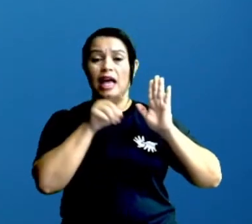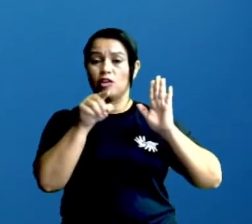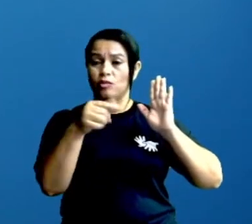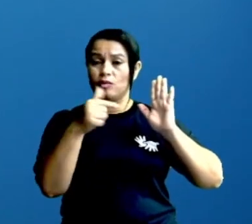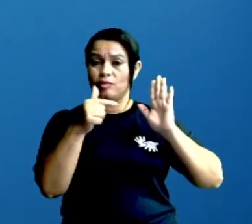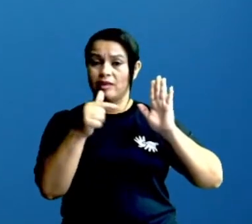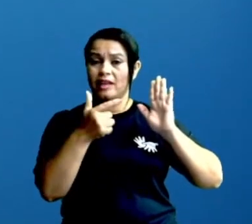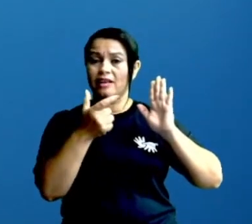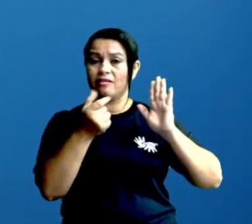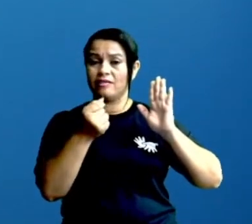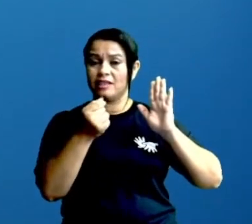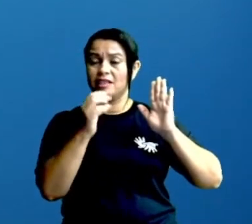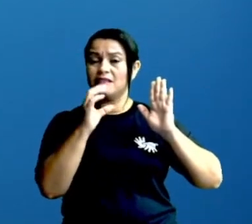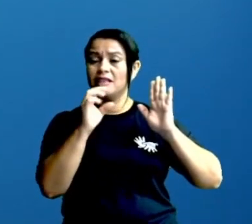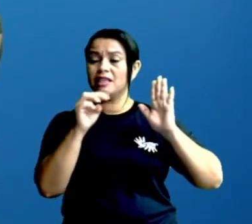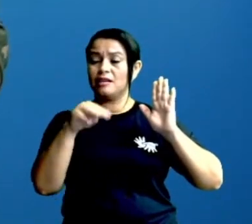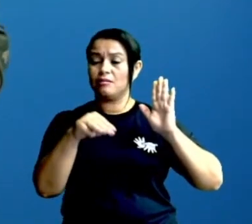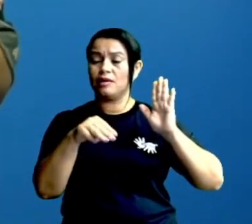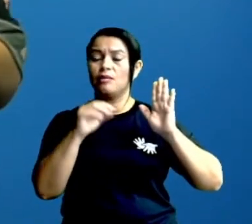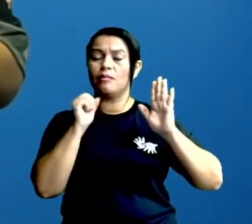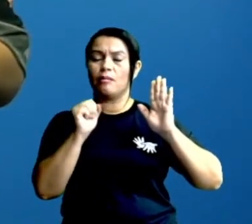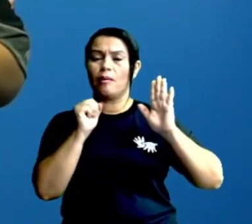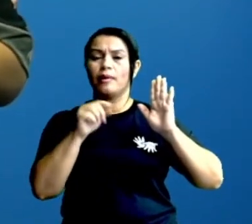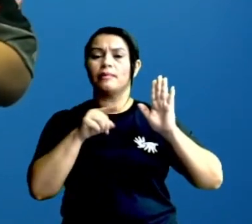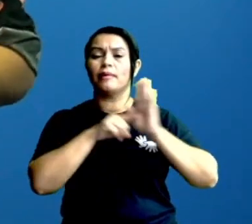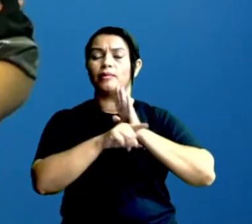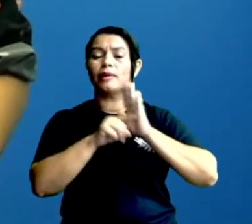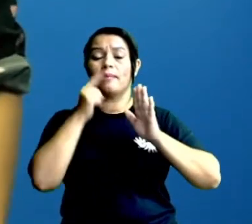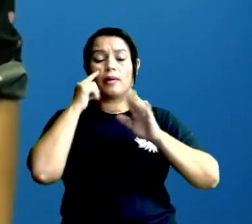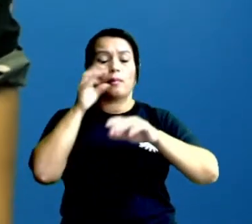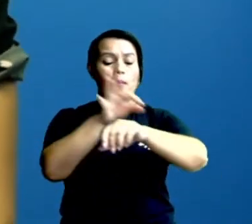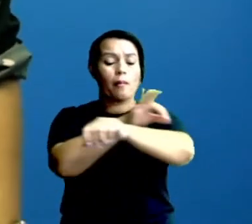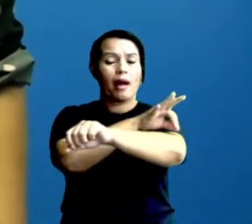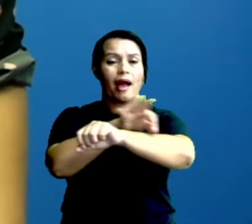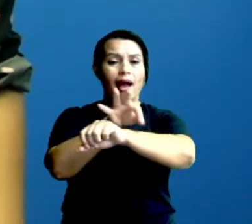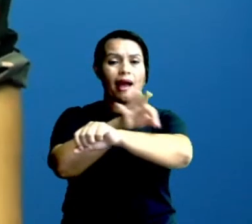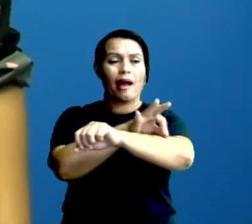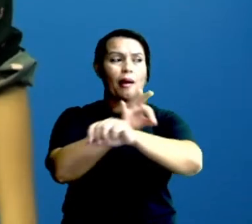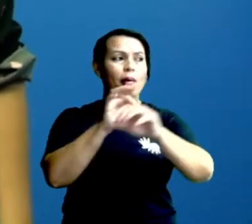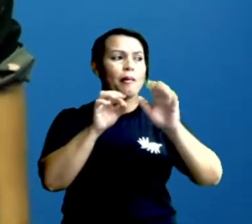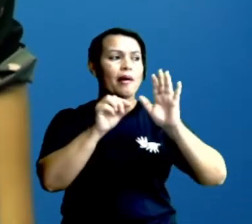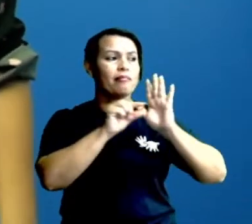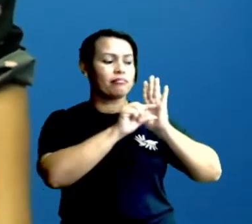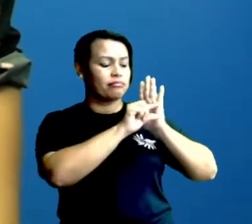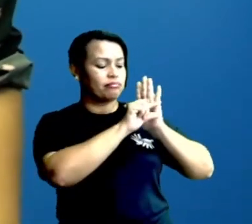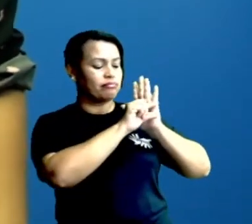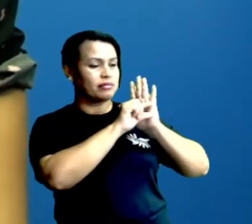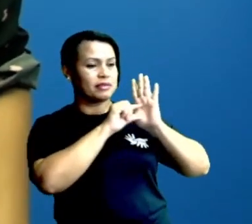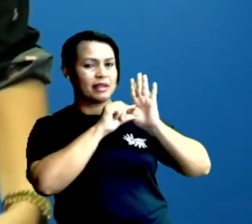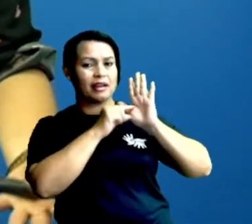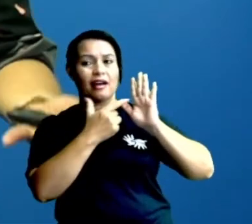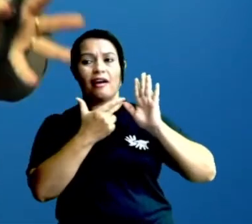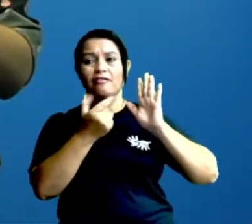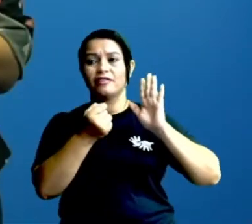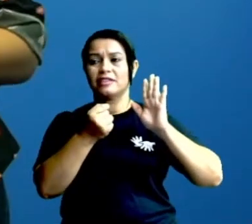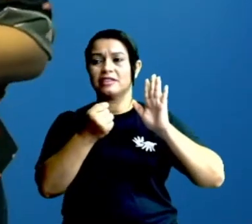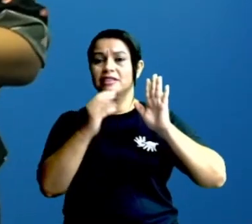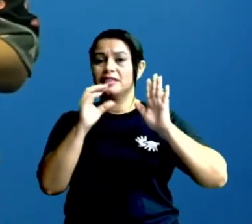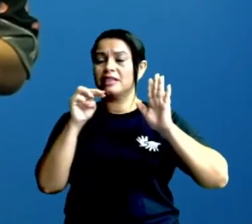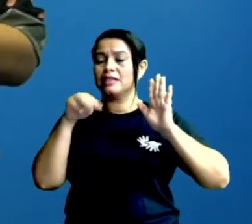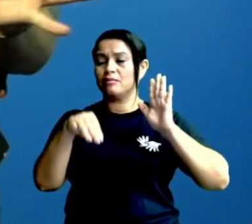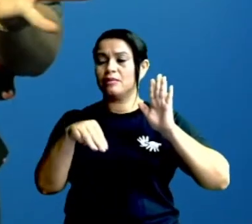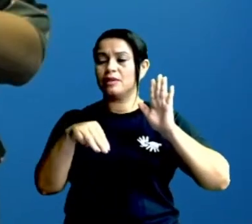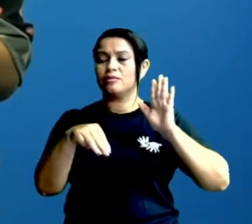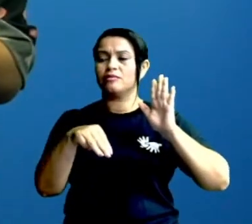ainda não tem 20 centímetros, mas pega aí do papai e de mamãe, ó, numa régua assim, ele equivale ao quê? A 20 centímetros. Ô, professora, a senhora